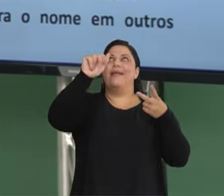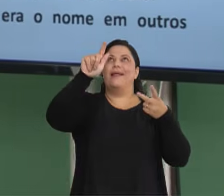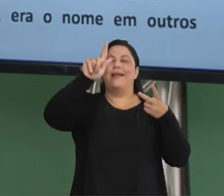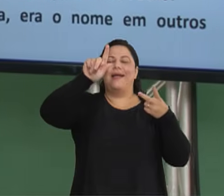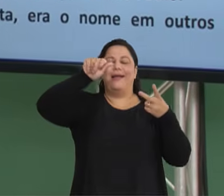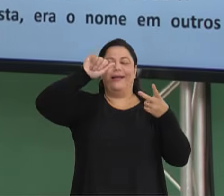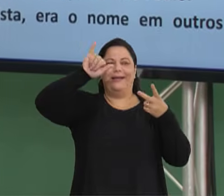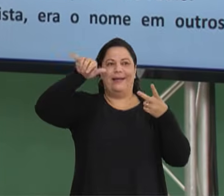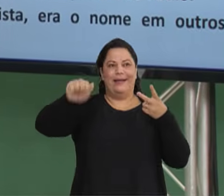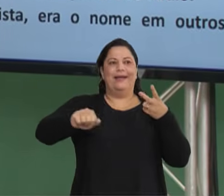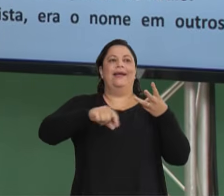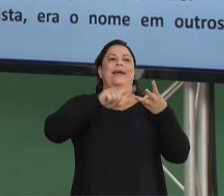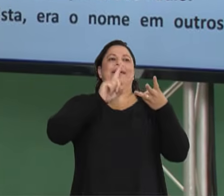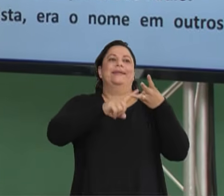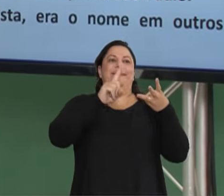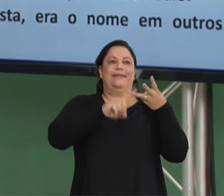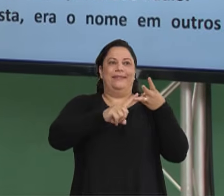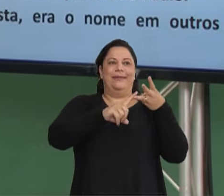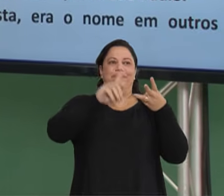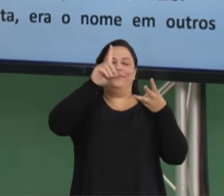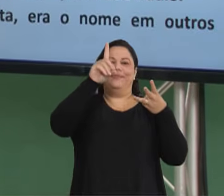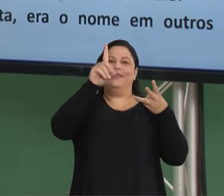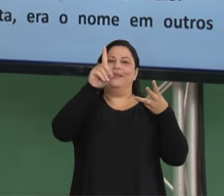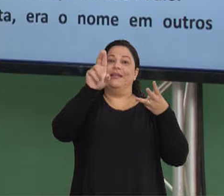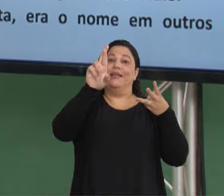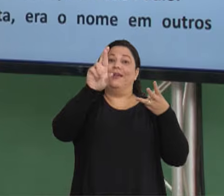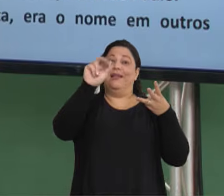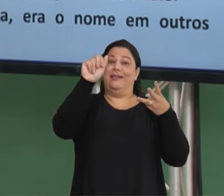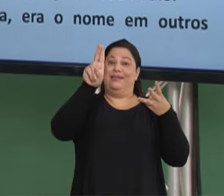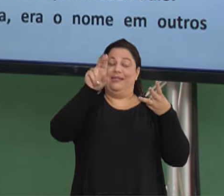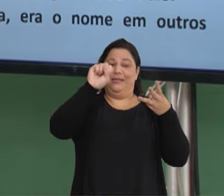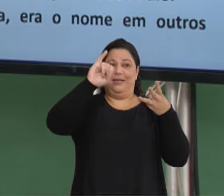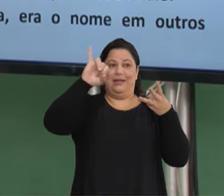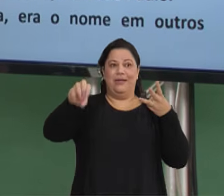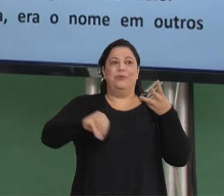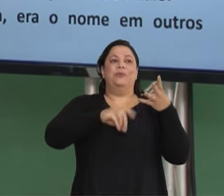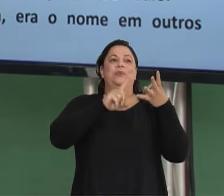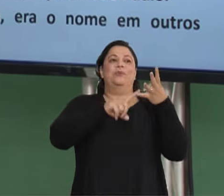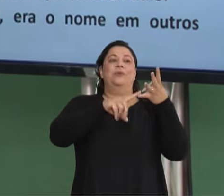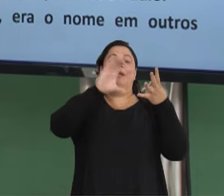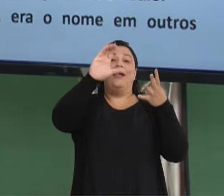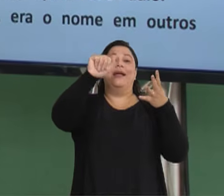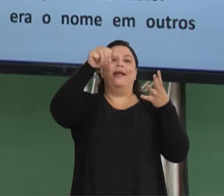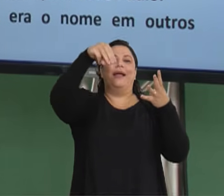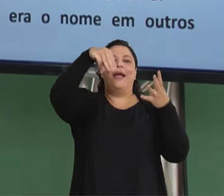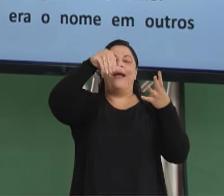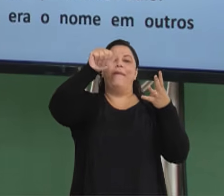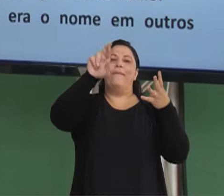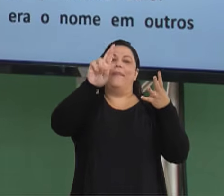eles? Não, criança. Mas assim, o nome deles vai gerar essa sigla